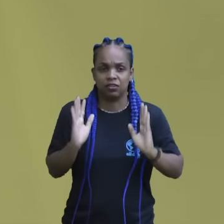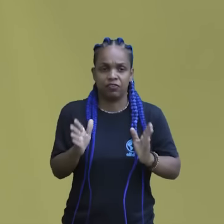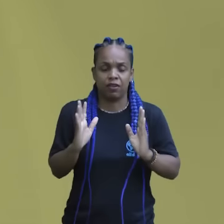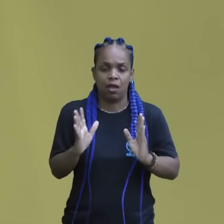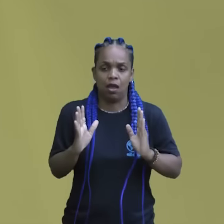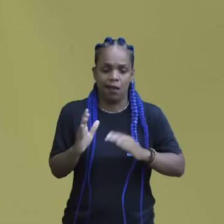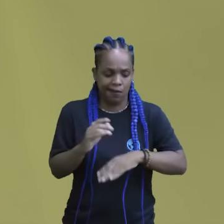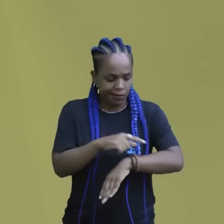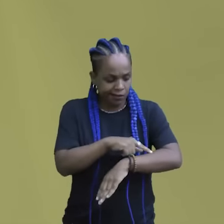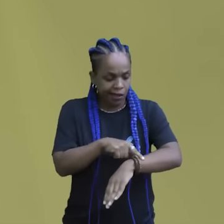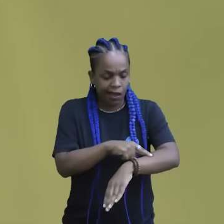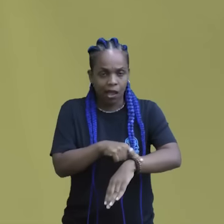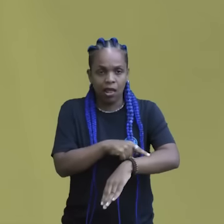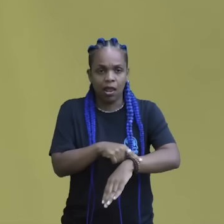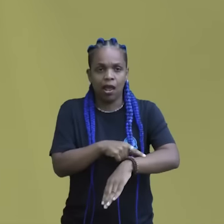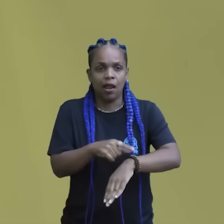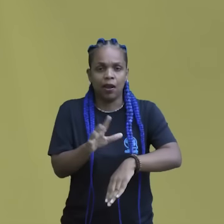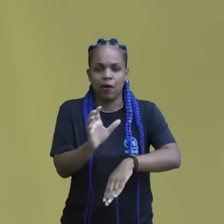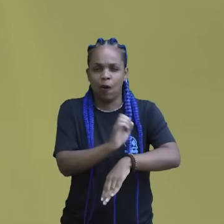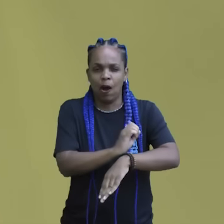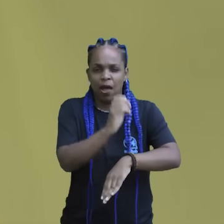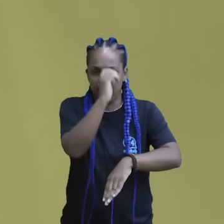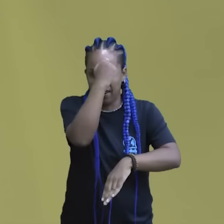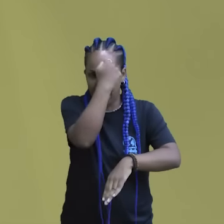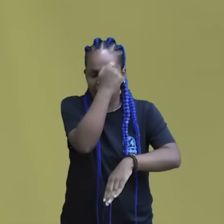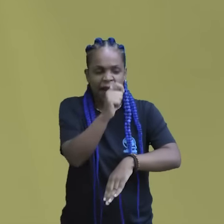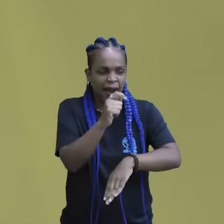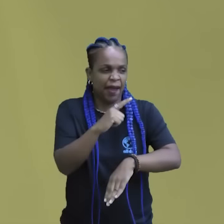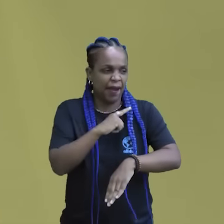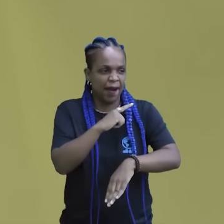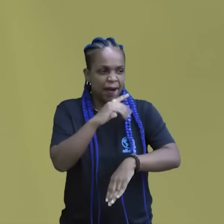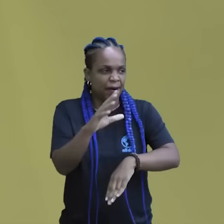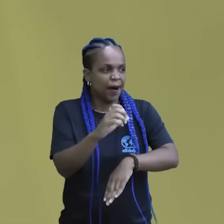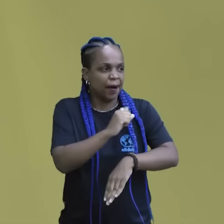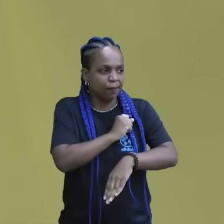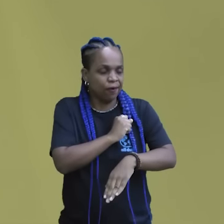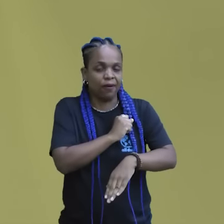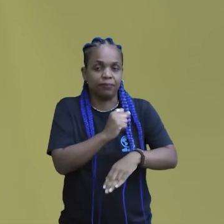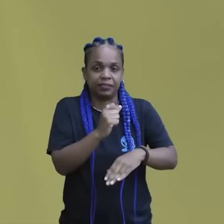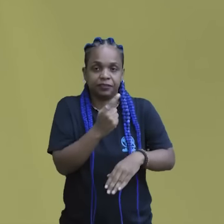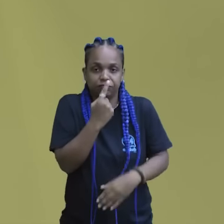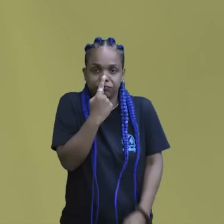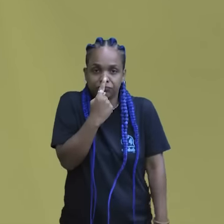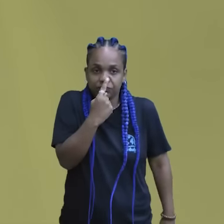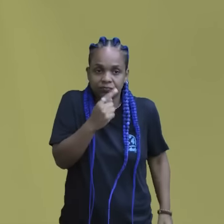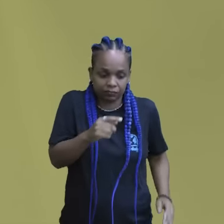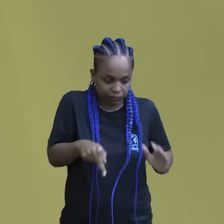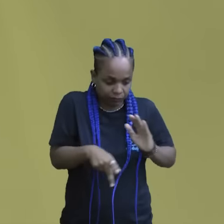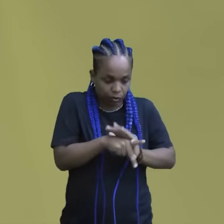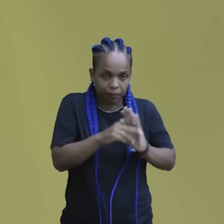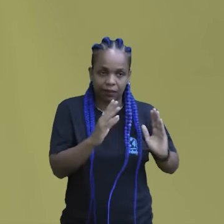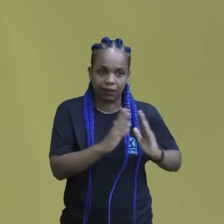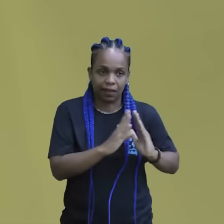casa própria, à sua choupana, ao seu rancho, ao seu barracão, uma